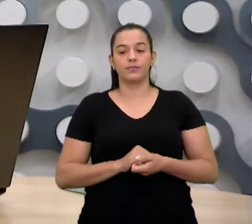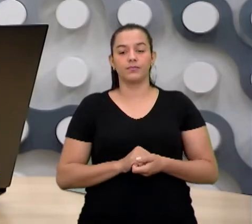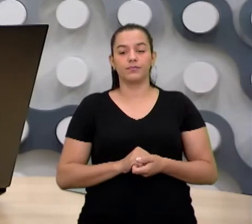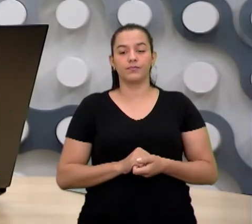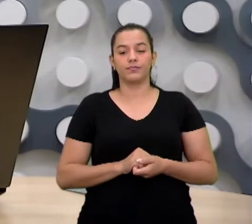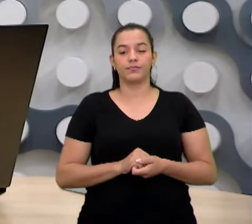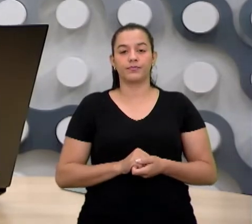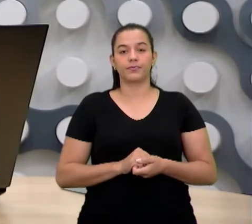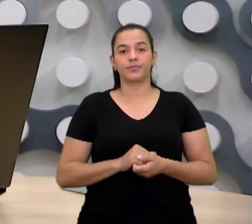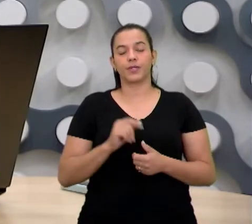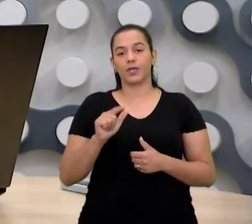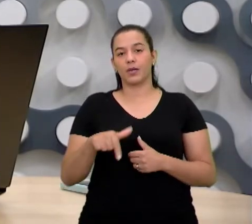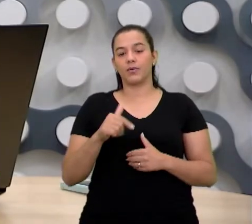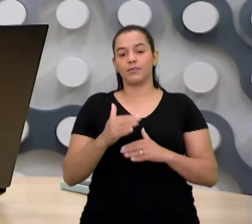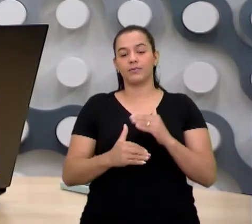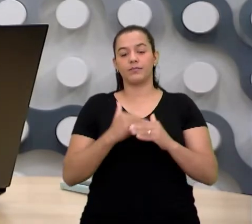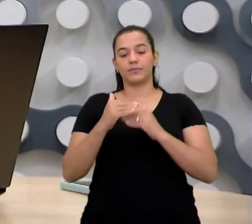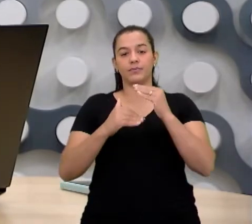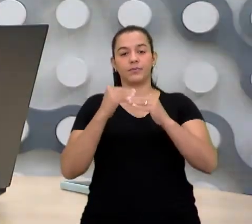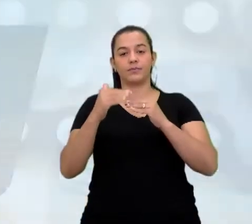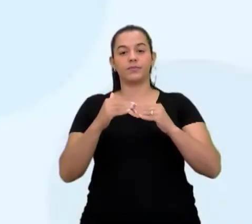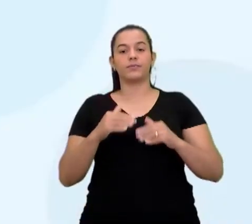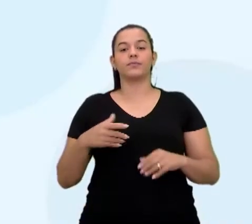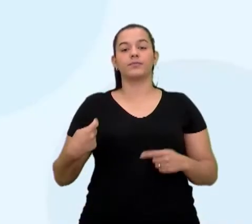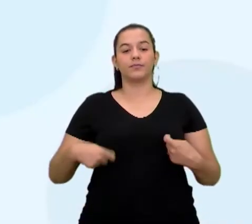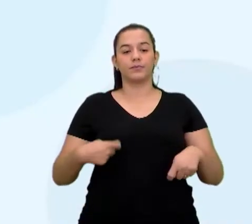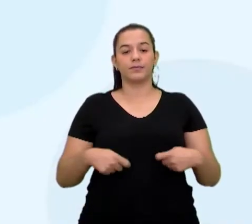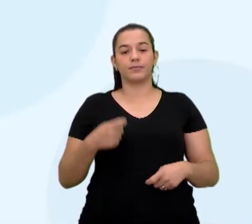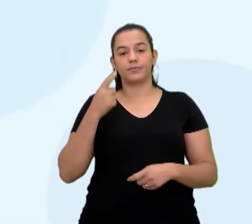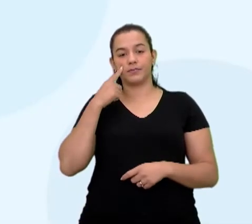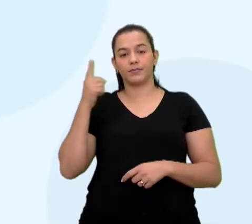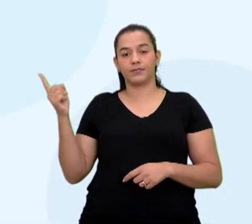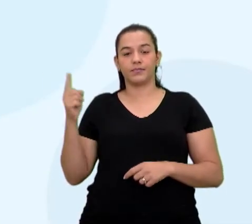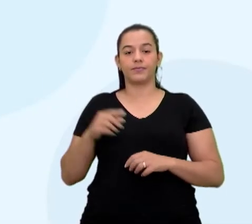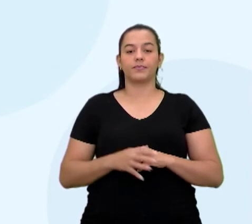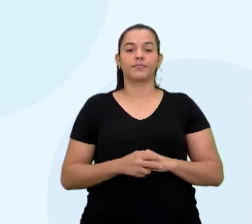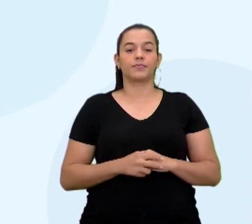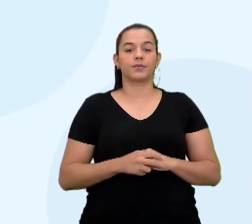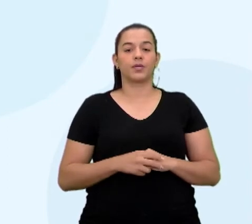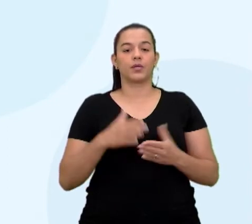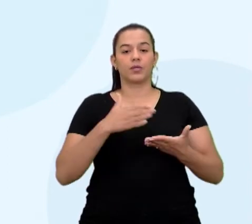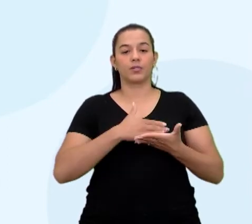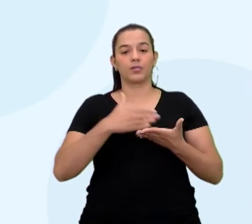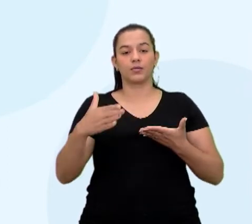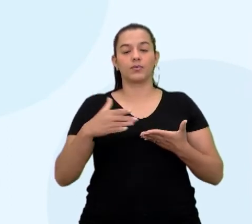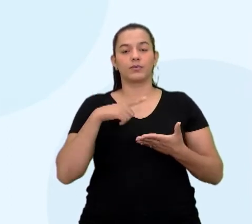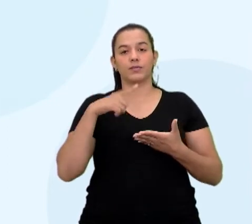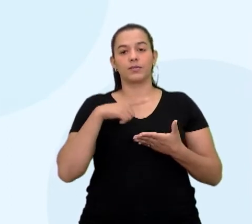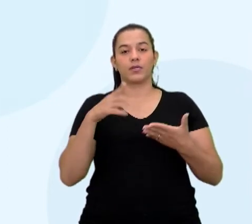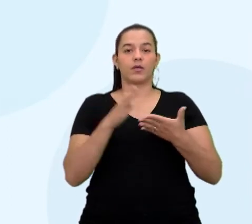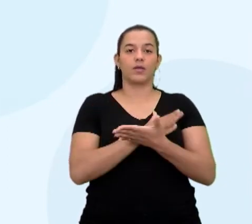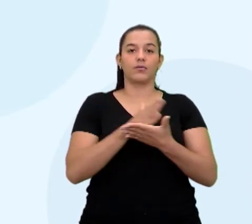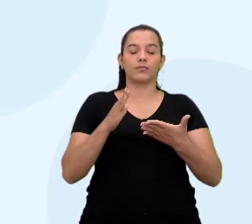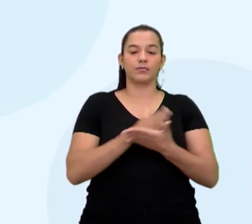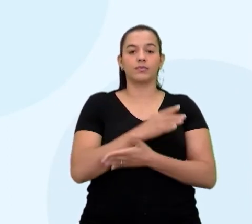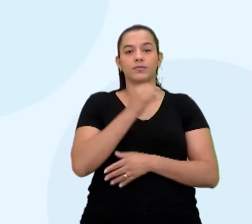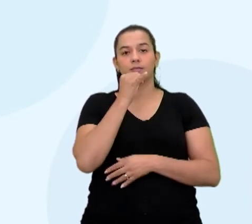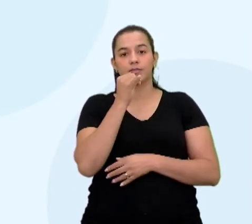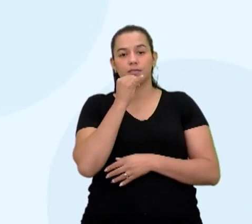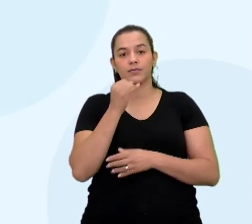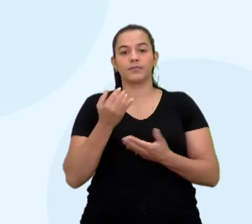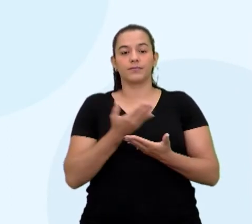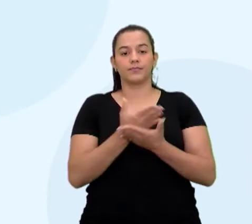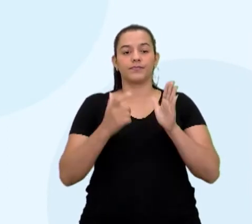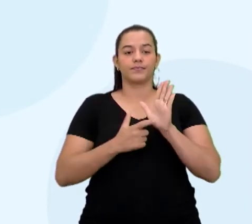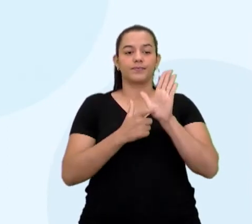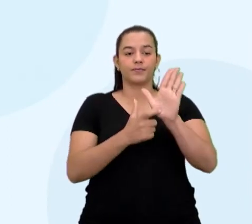tectonismo, né, que é o processo de orogênese, né, e epirogênese. Vamos começar com o de orogênese, está aí alguns exemplos, né? Nós temos aí